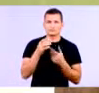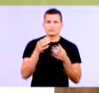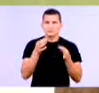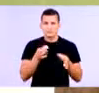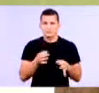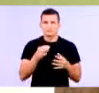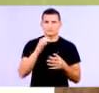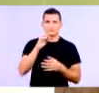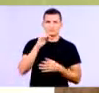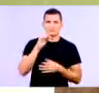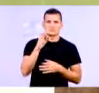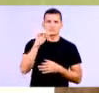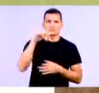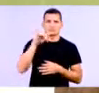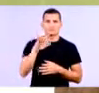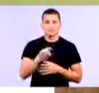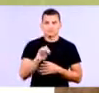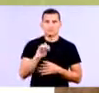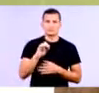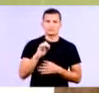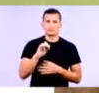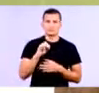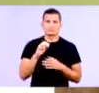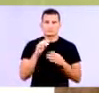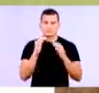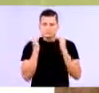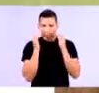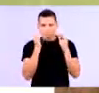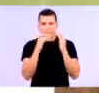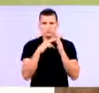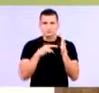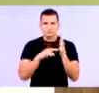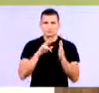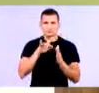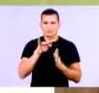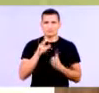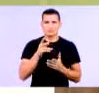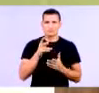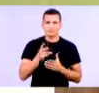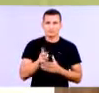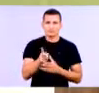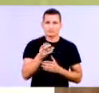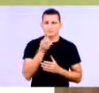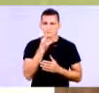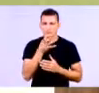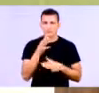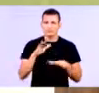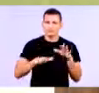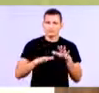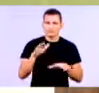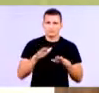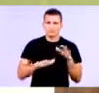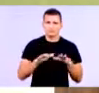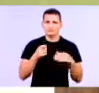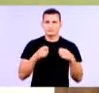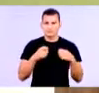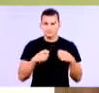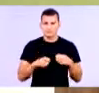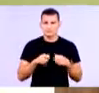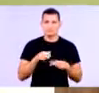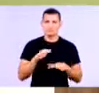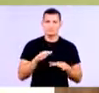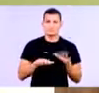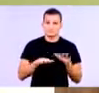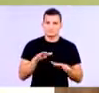exato, fechadinho, que vai ser ali, vamos seguir essa regra que vai funcionar sempre. É que depende da necessidade,